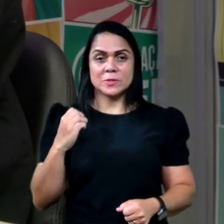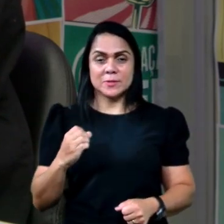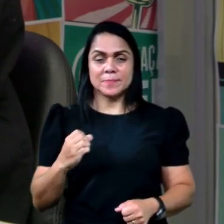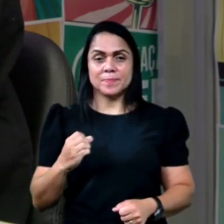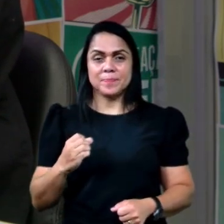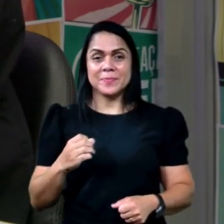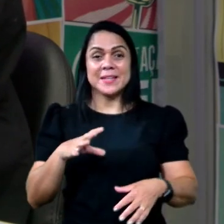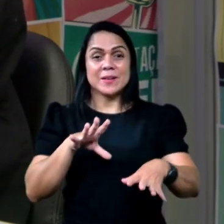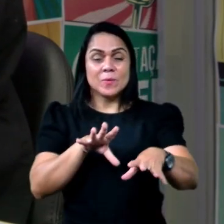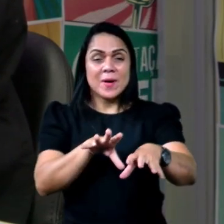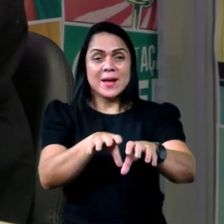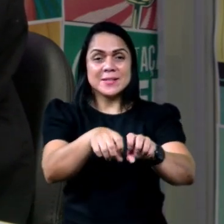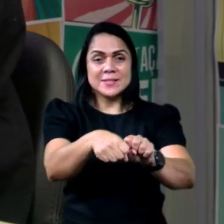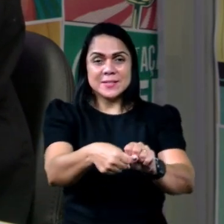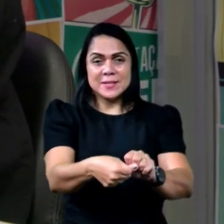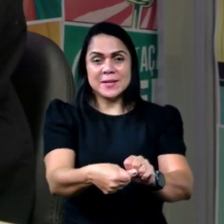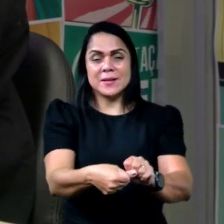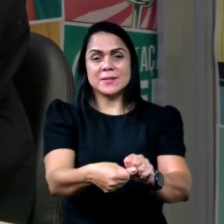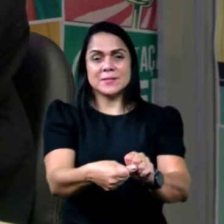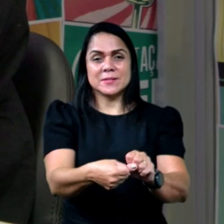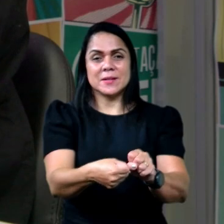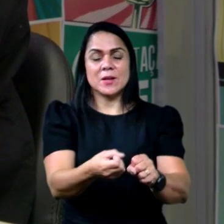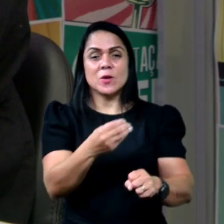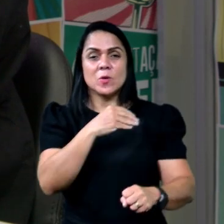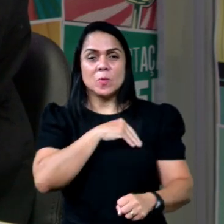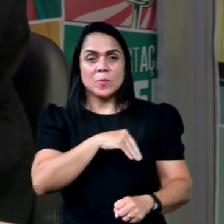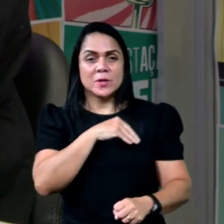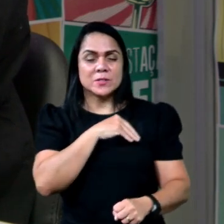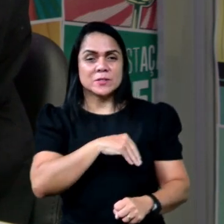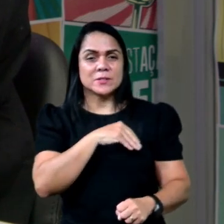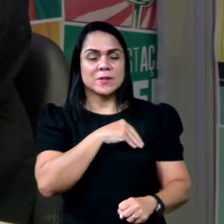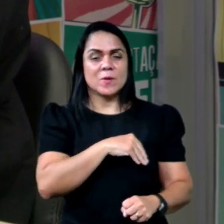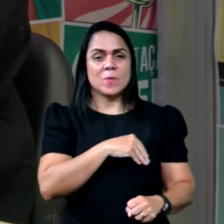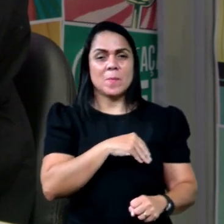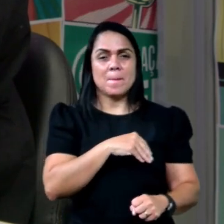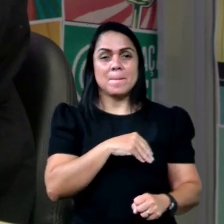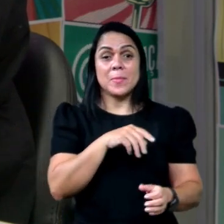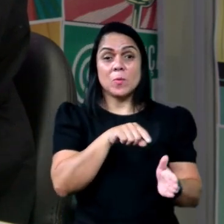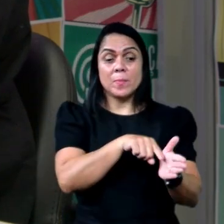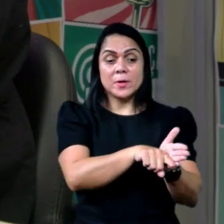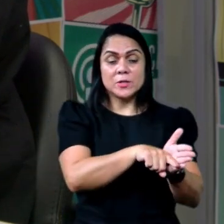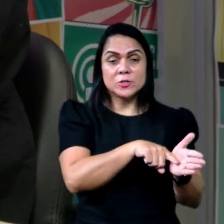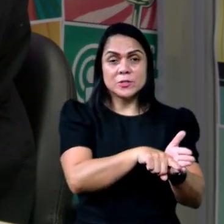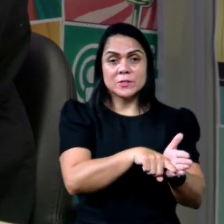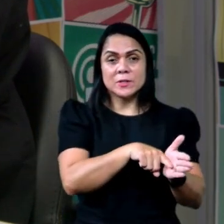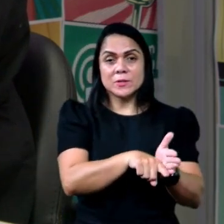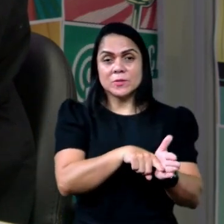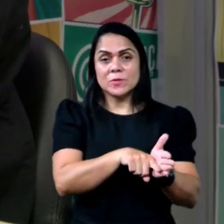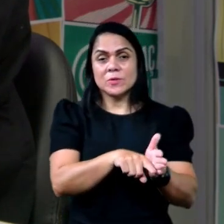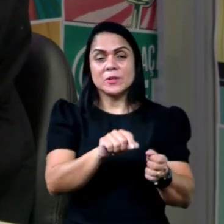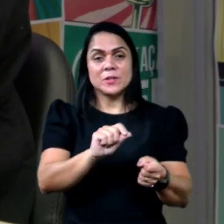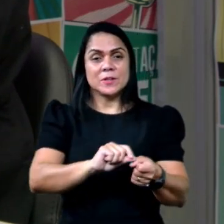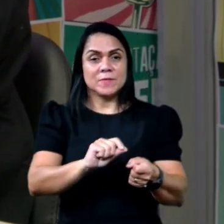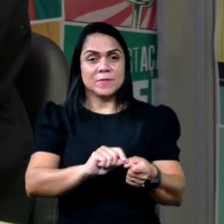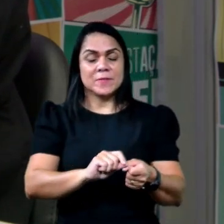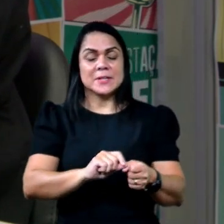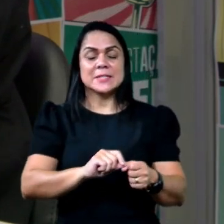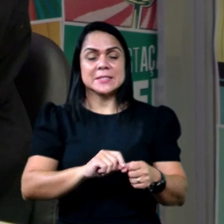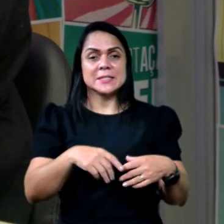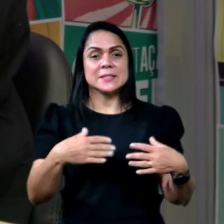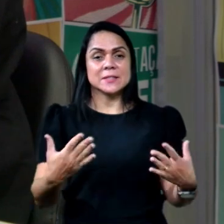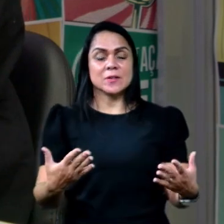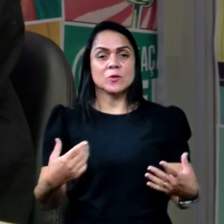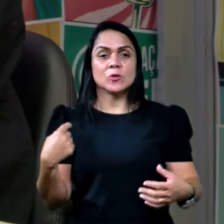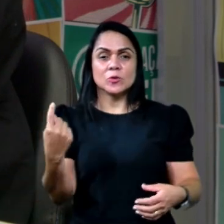ciência, né? É a remuneração justa para aquele pesquisador que está fazendo aquilo. Então, fomos todos remunerados, conseguimos